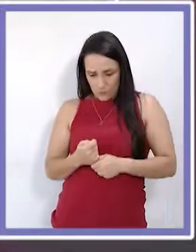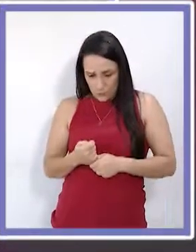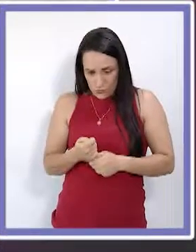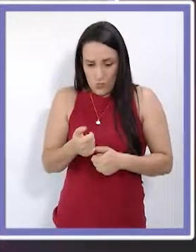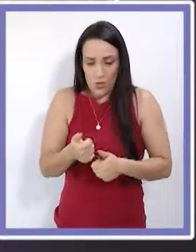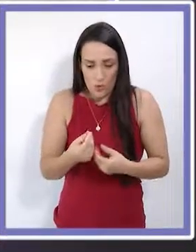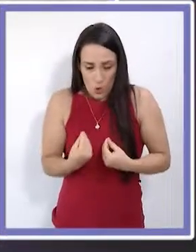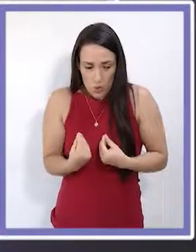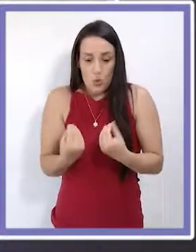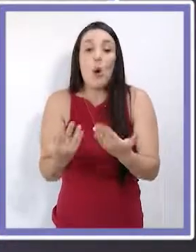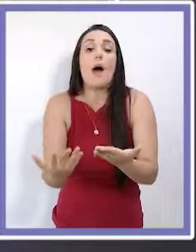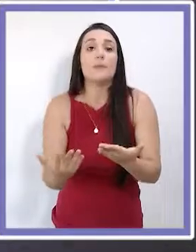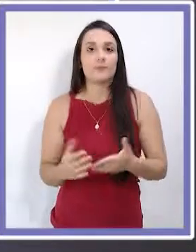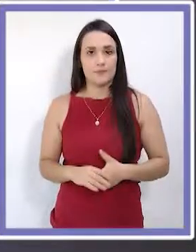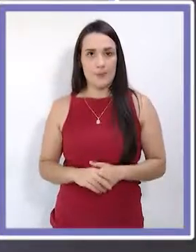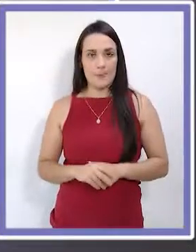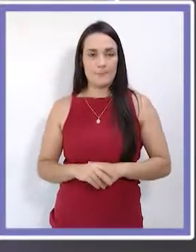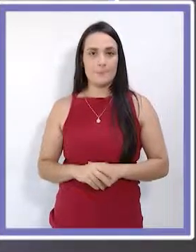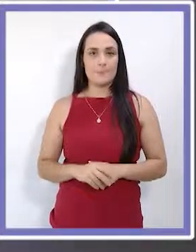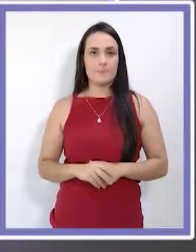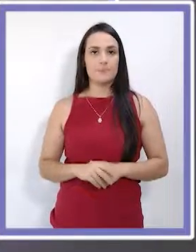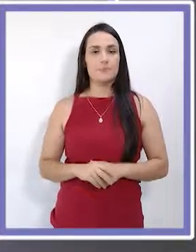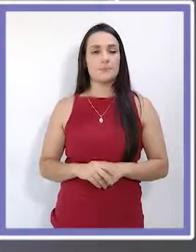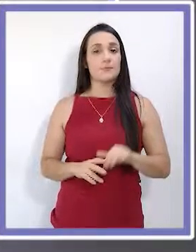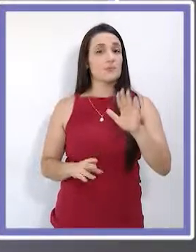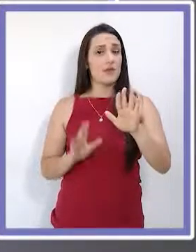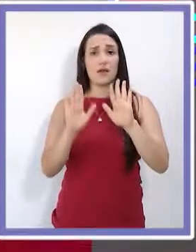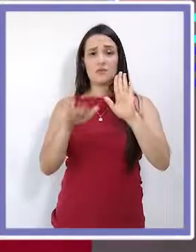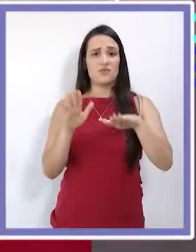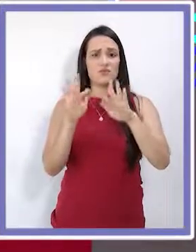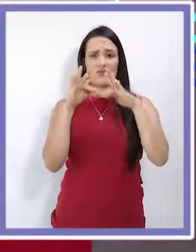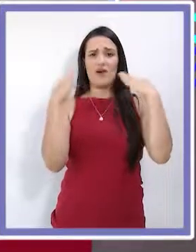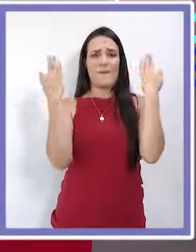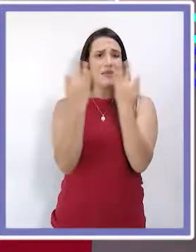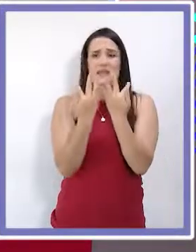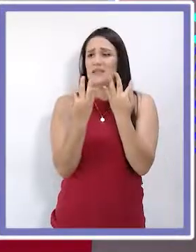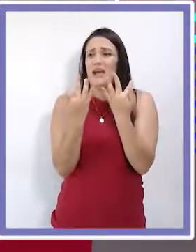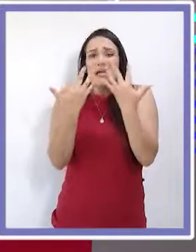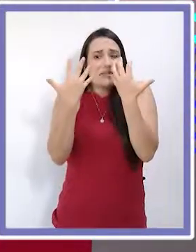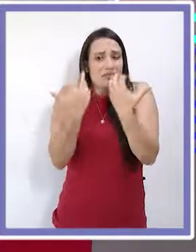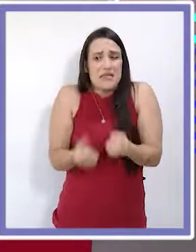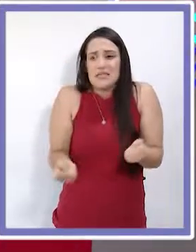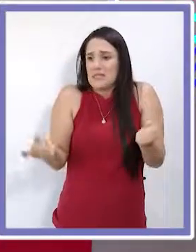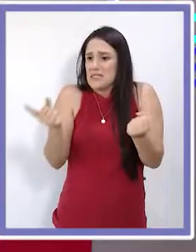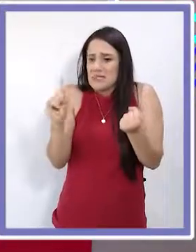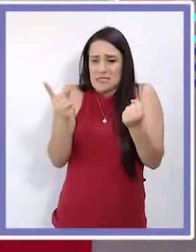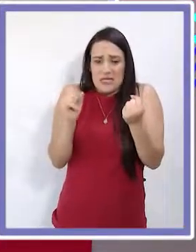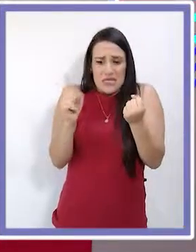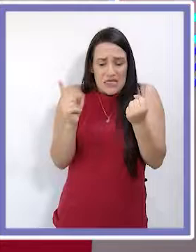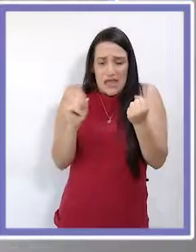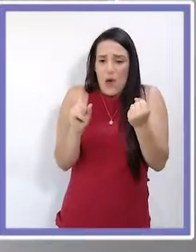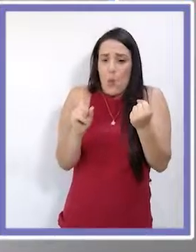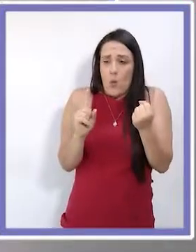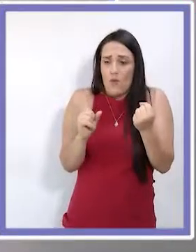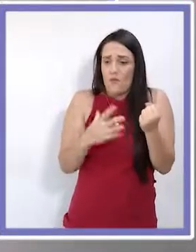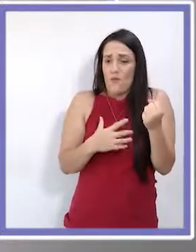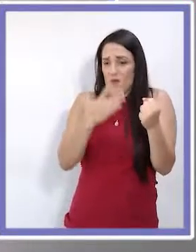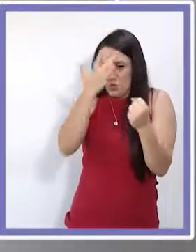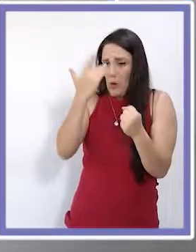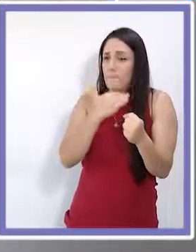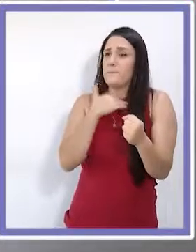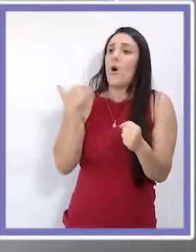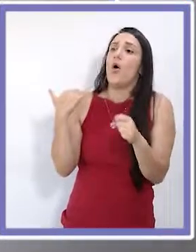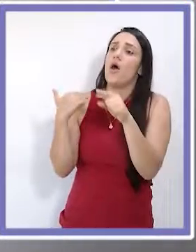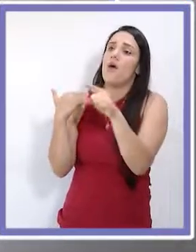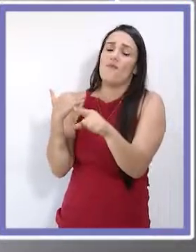processo de doação-transplante. Muitas vezes a família diz não à doação, mas porque ela não entendeu o processo, porque não teve antes